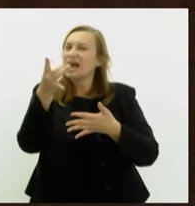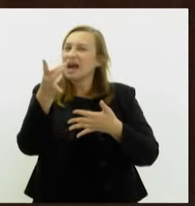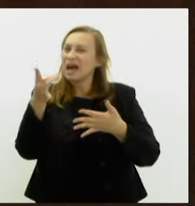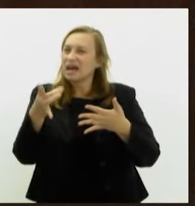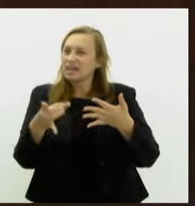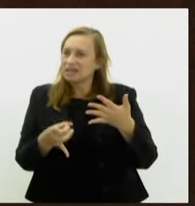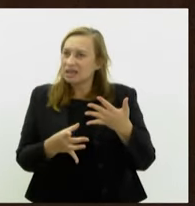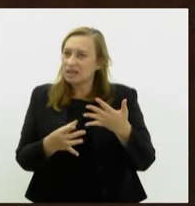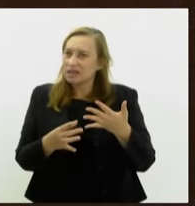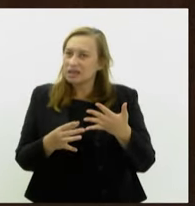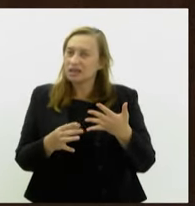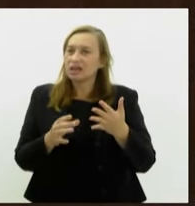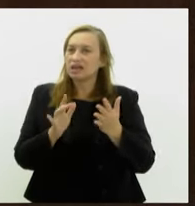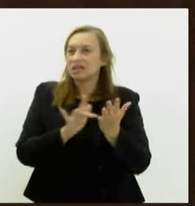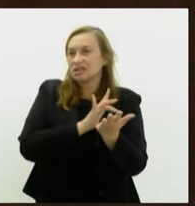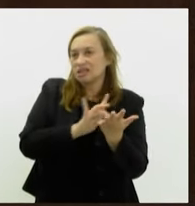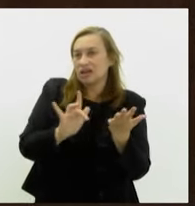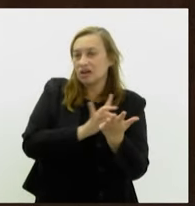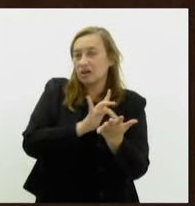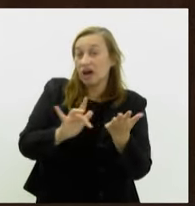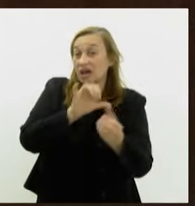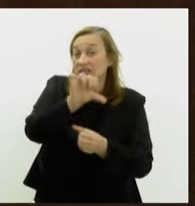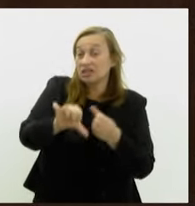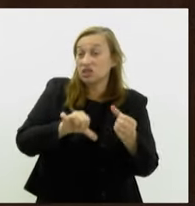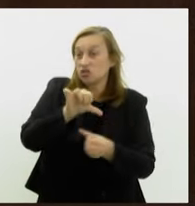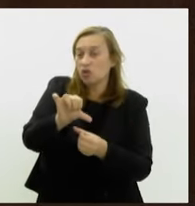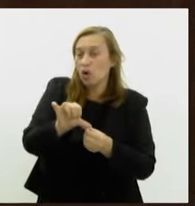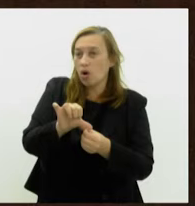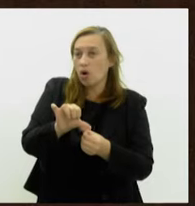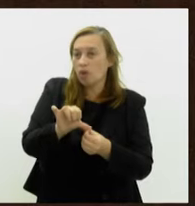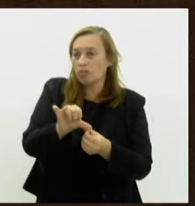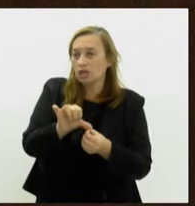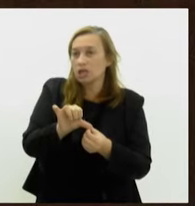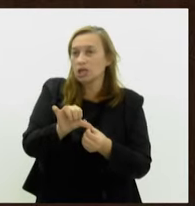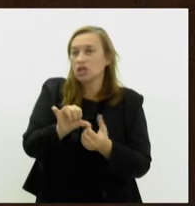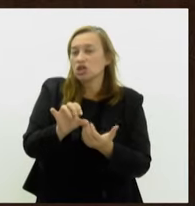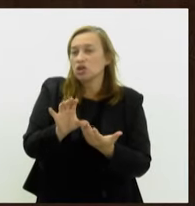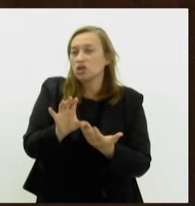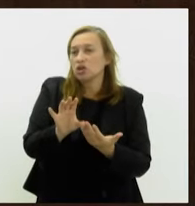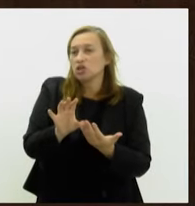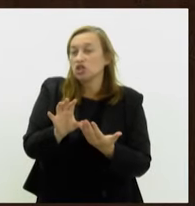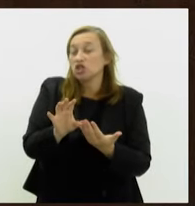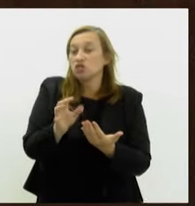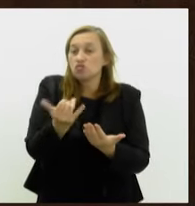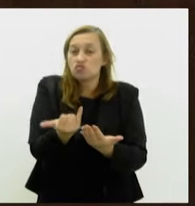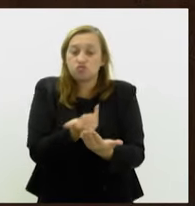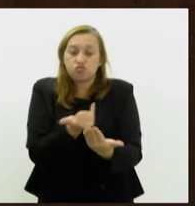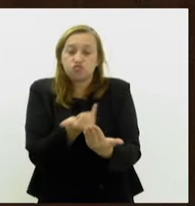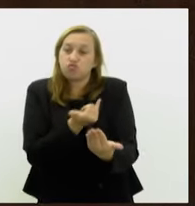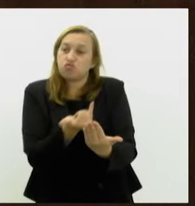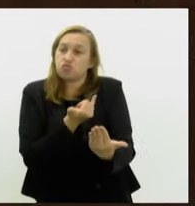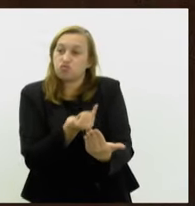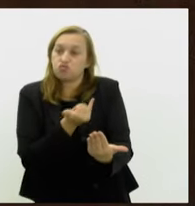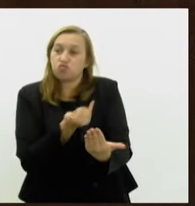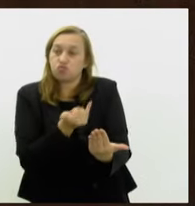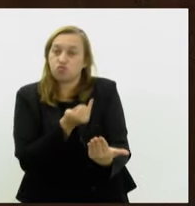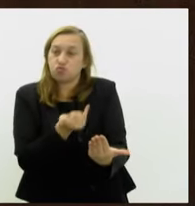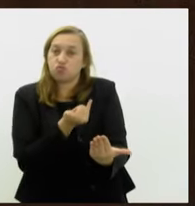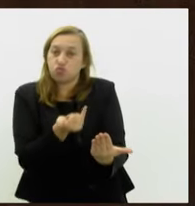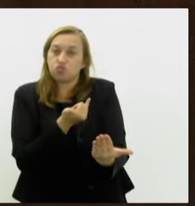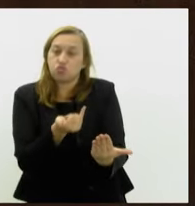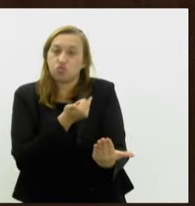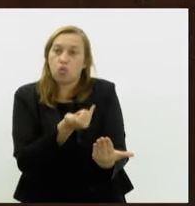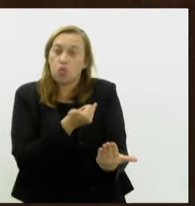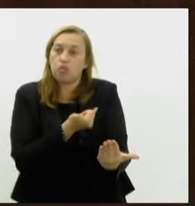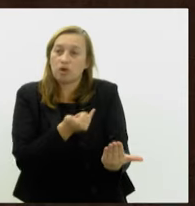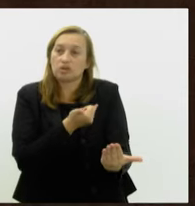celular se transforme numa sirene, não é? Se transforme num sistema efetivo de alarme em relação